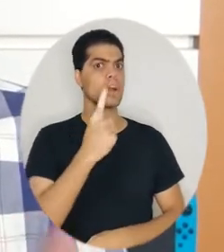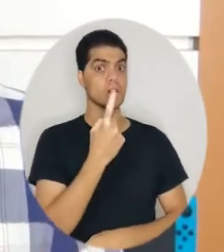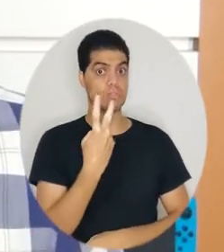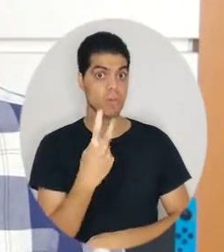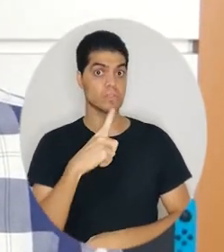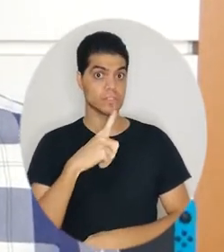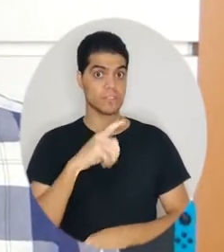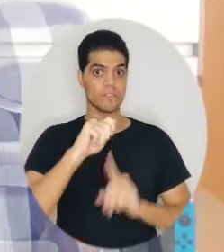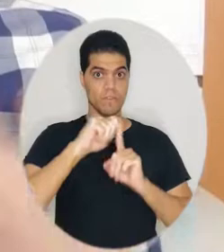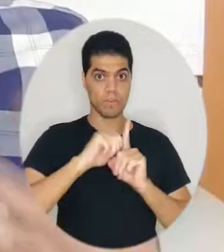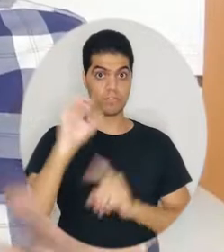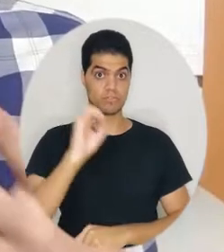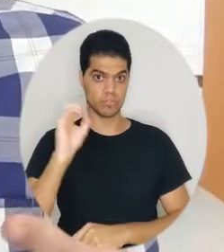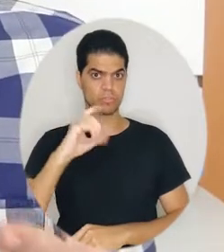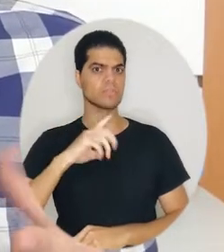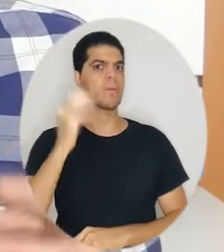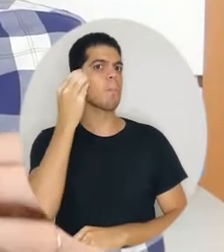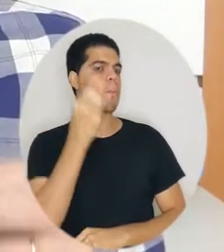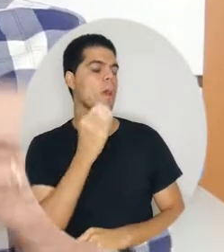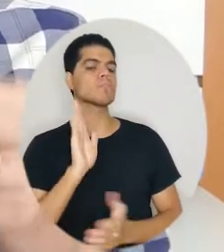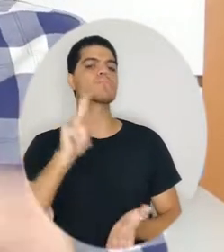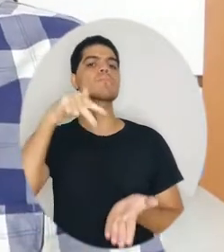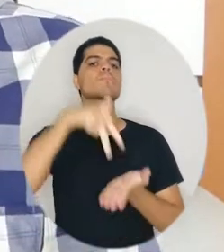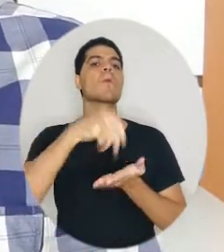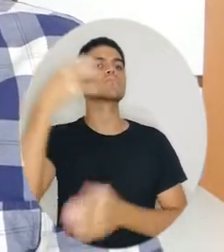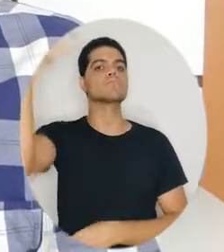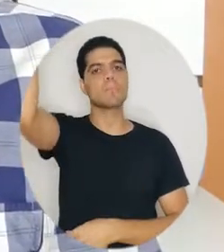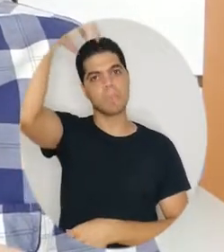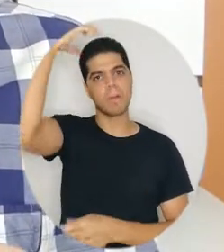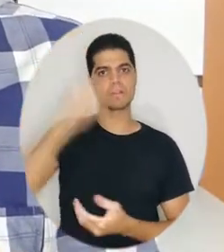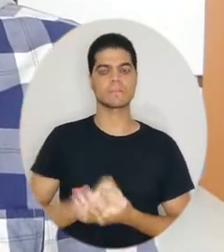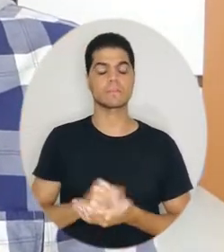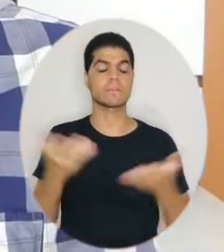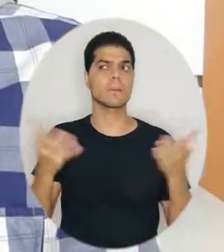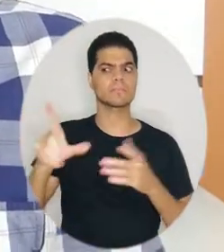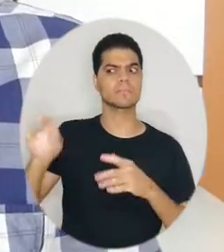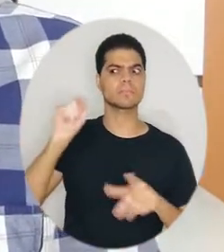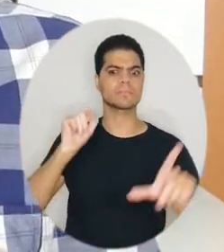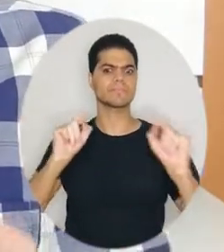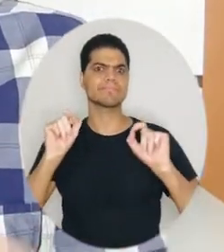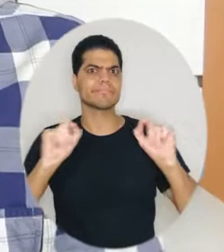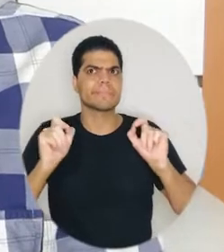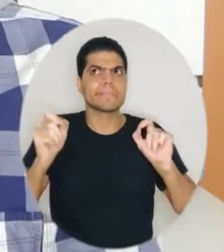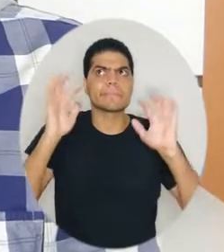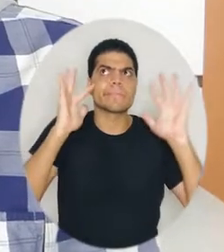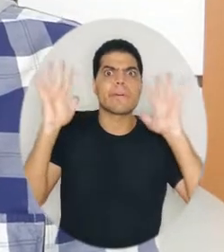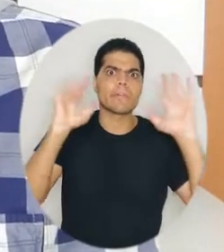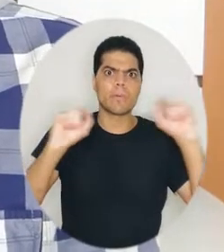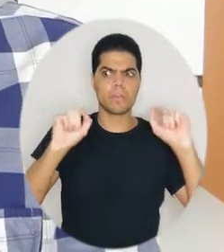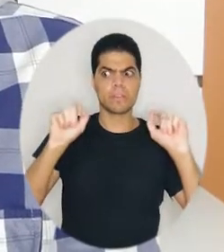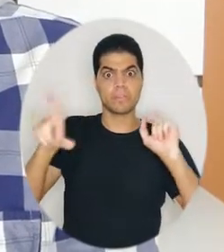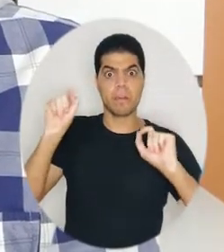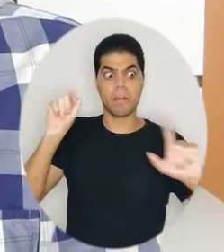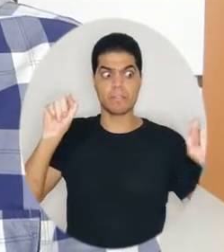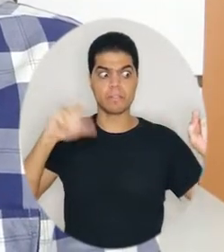em que Dom Pedro foi aclamado Imperador de qualquer forma essa escolha ela reflete uma opção política